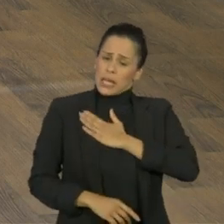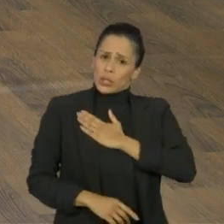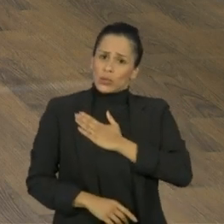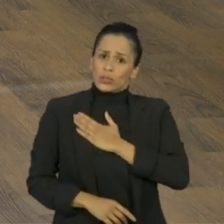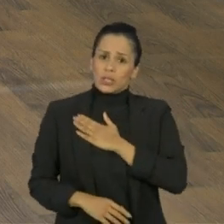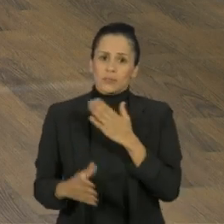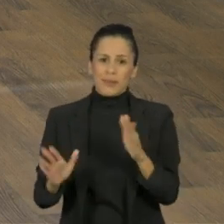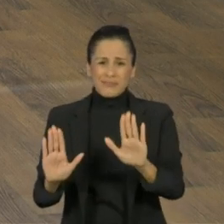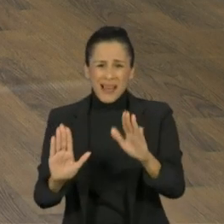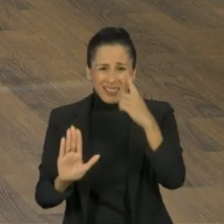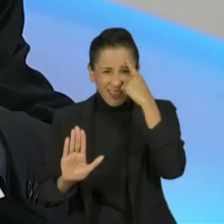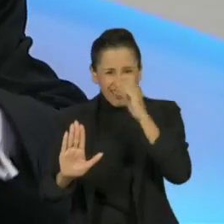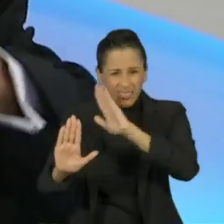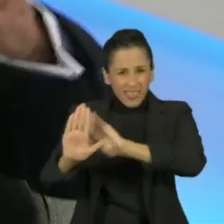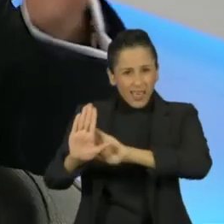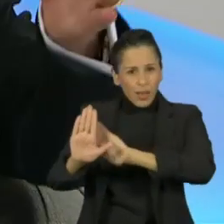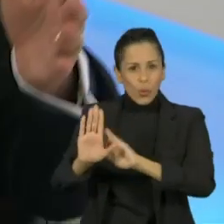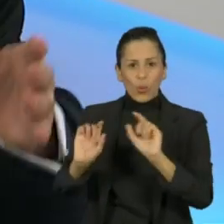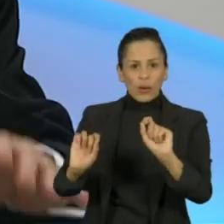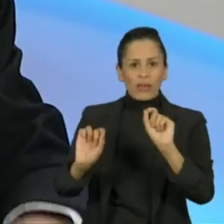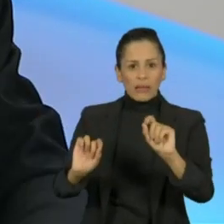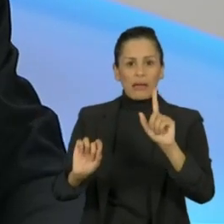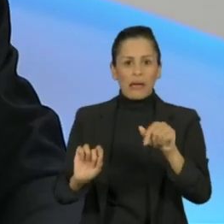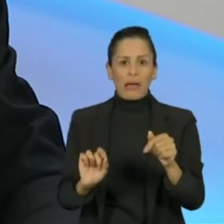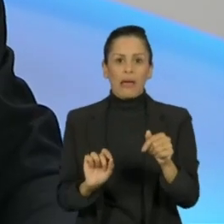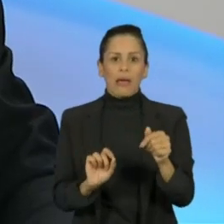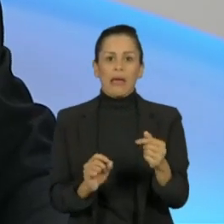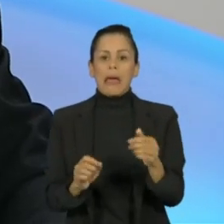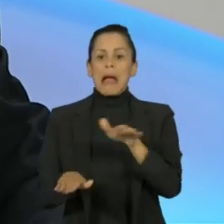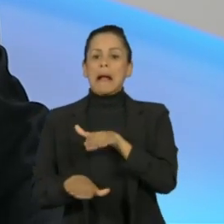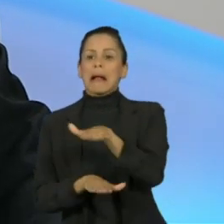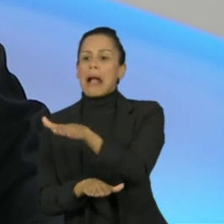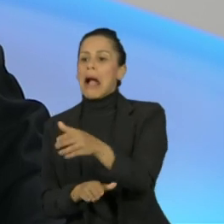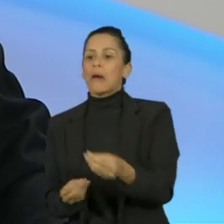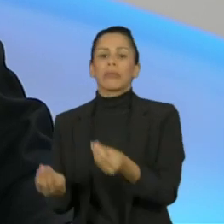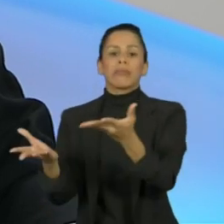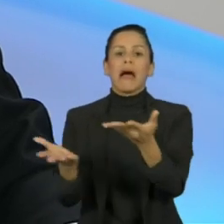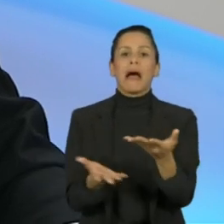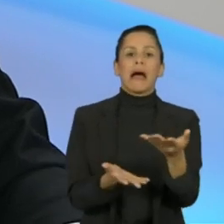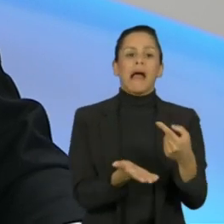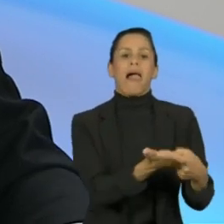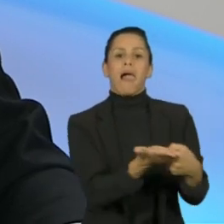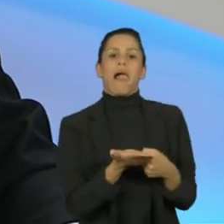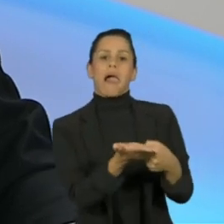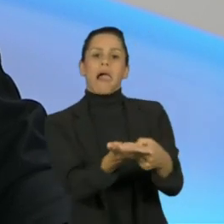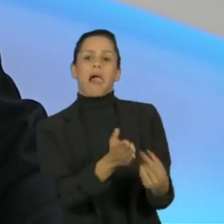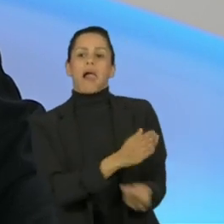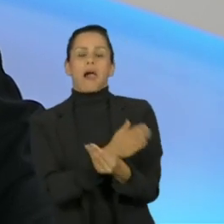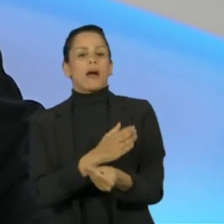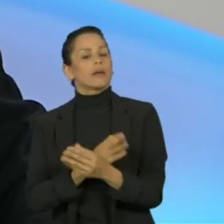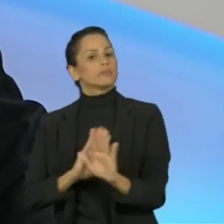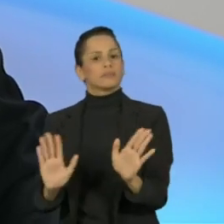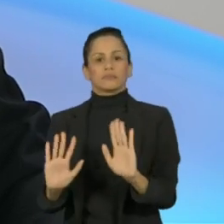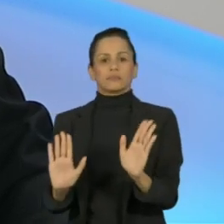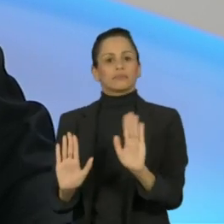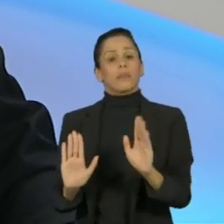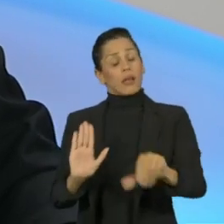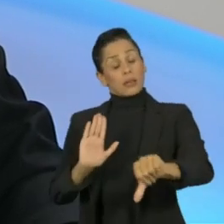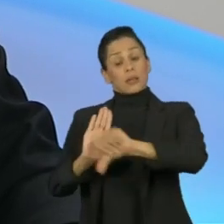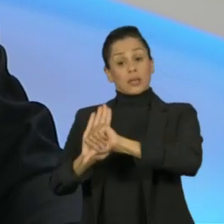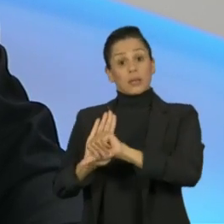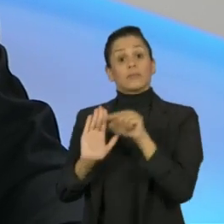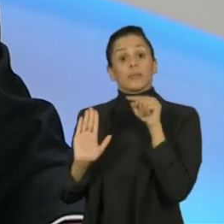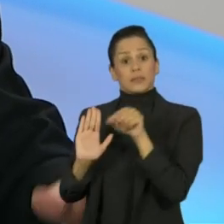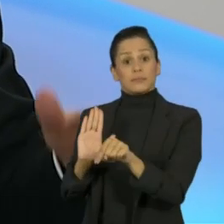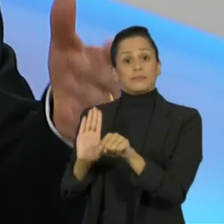fisiologismo, trocar cargos e dar empresa estatal para desviar recursos, isso para mim não é fazer política, isso é criminalizar